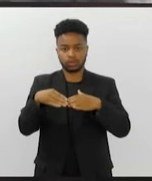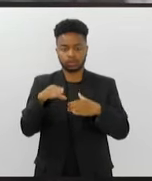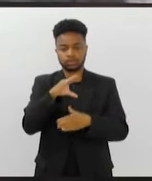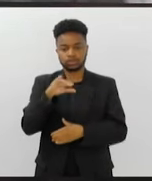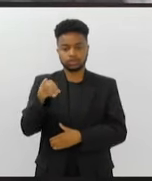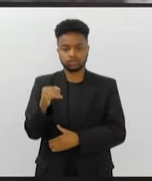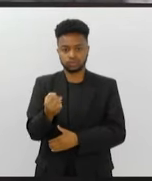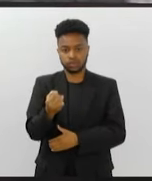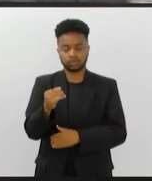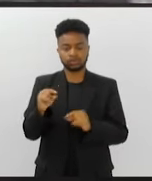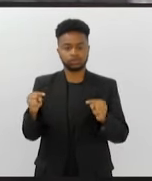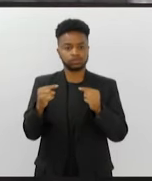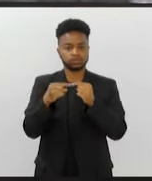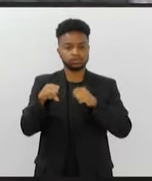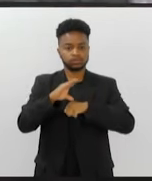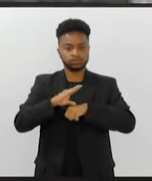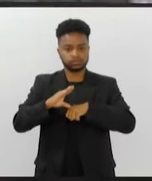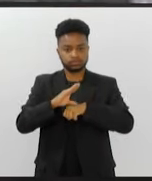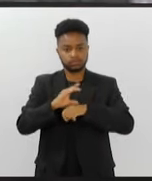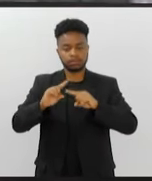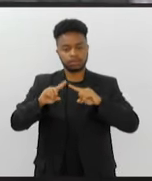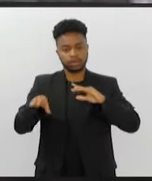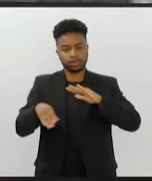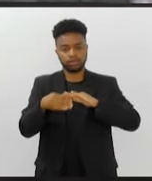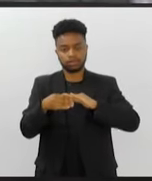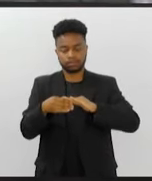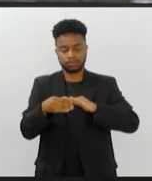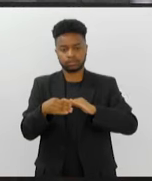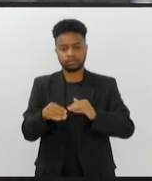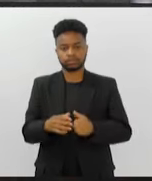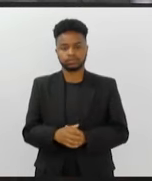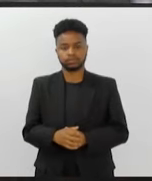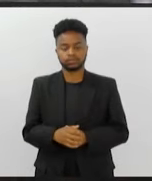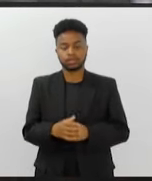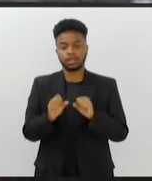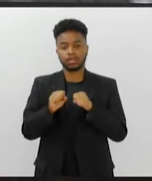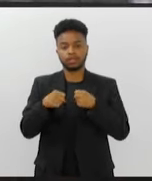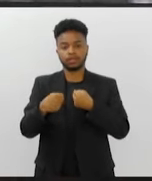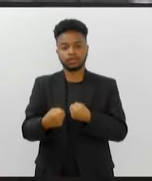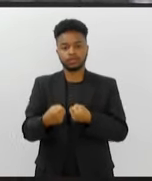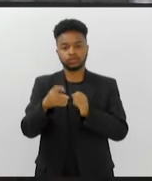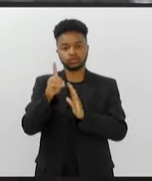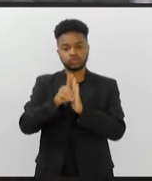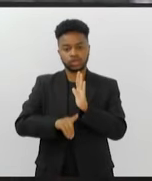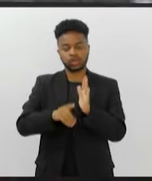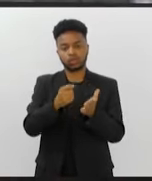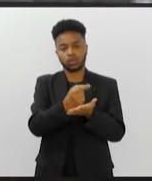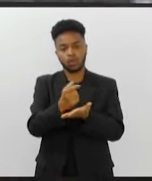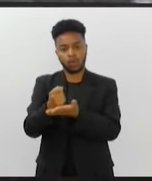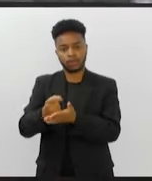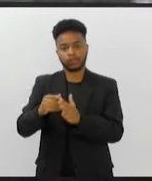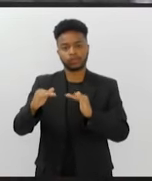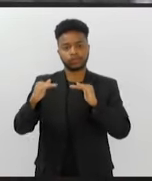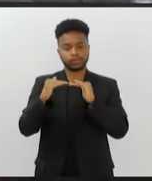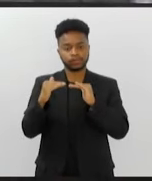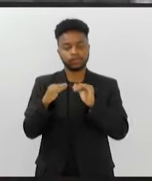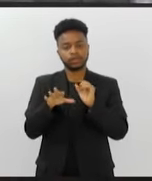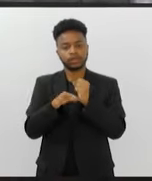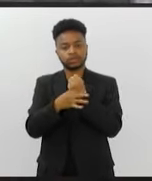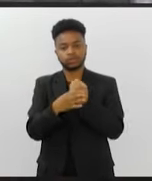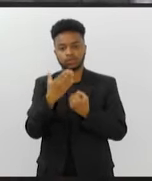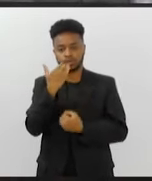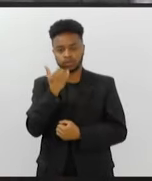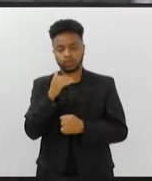Constituição e Justiça pela constitucionalidade com emendas, de defesa do consumidor favorável, de segurança